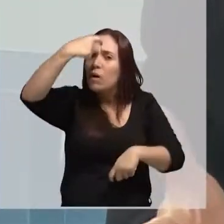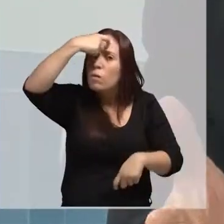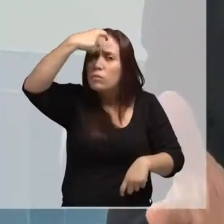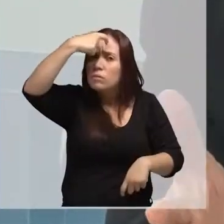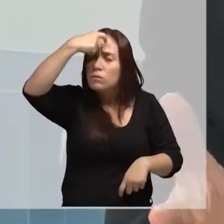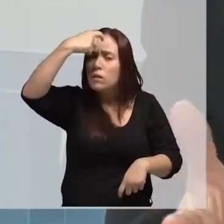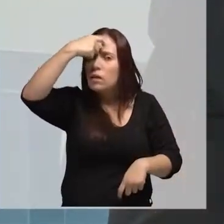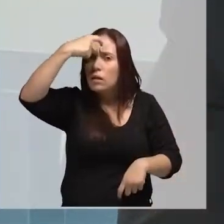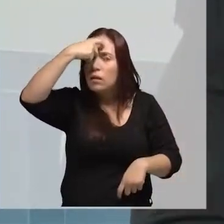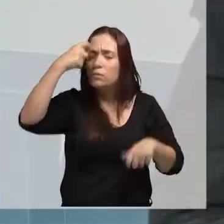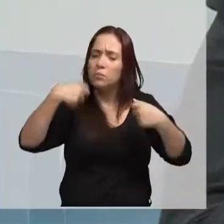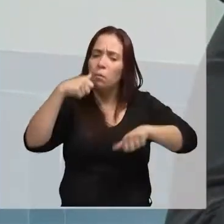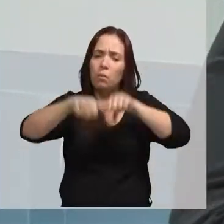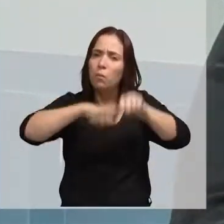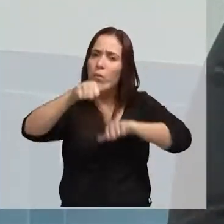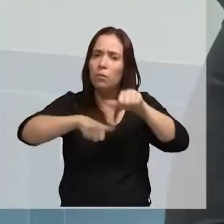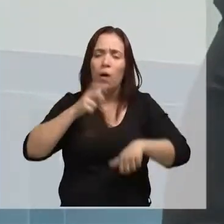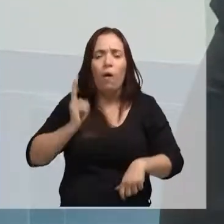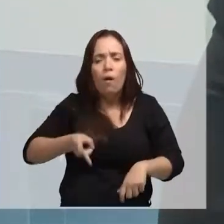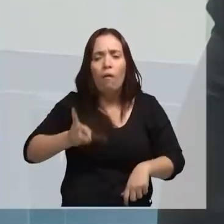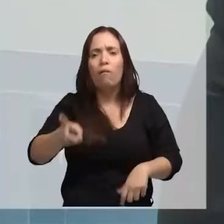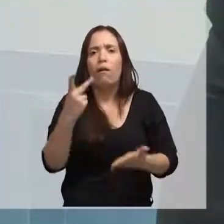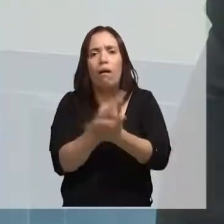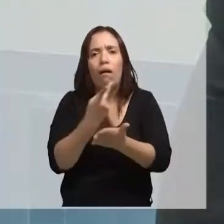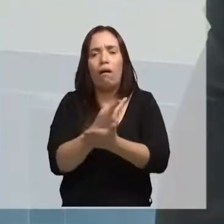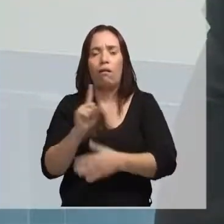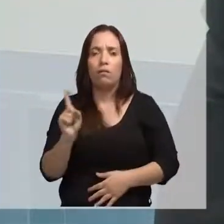sendo. Então, o Armoedo,